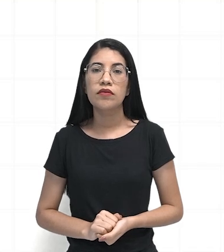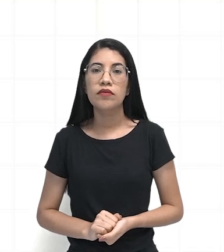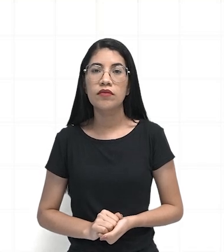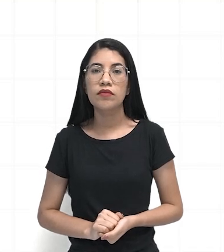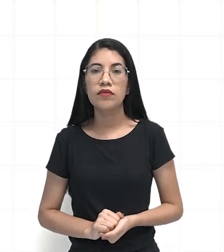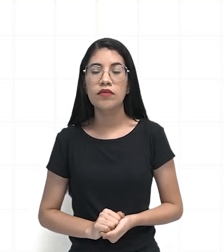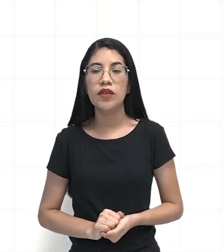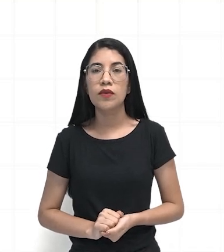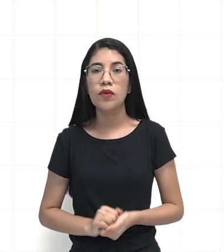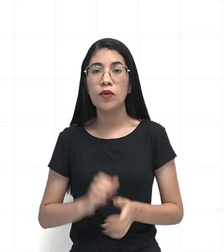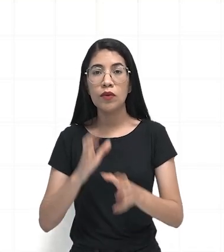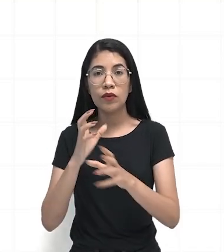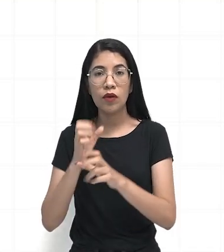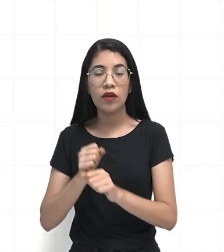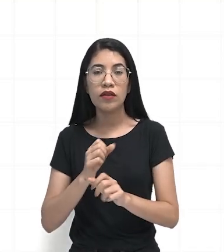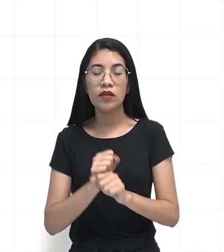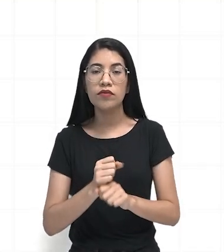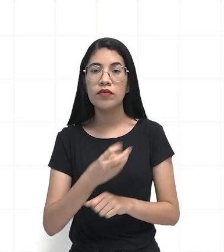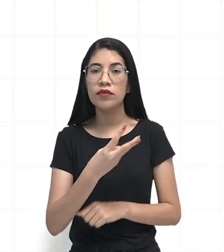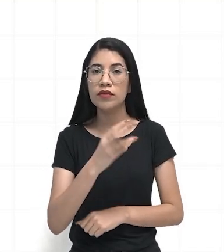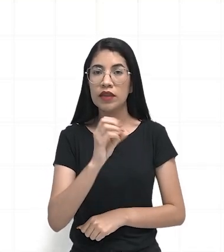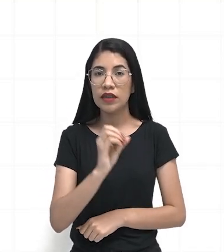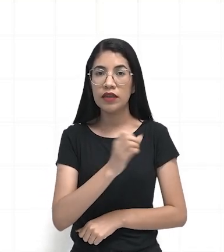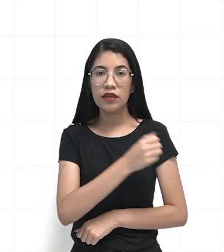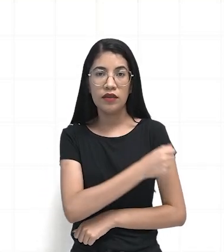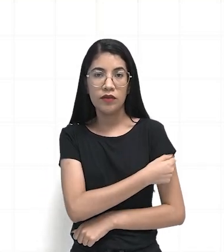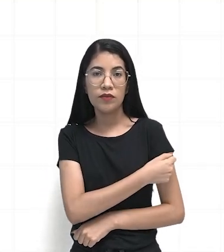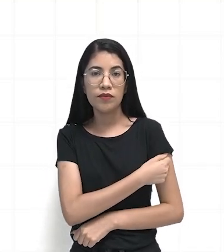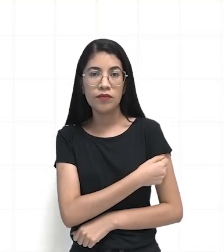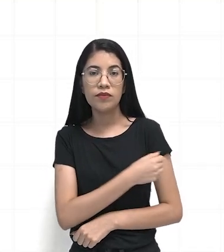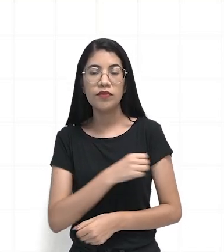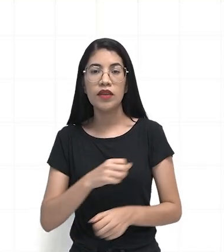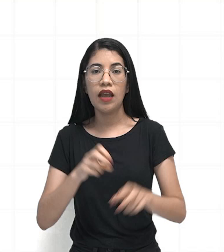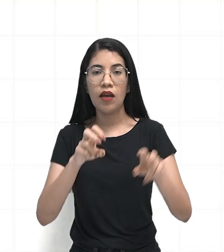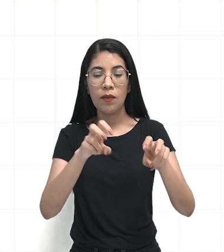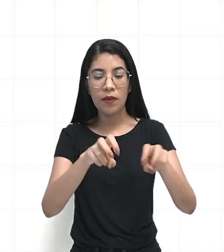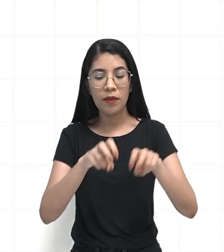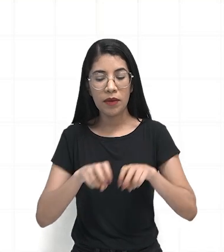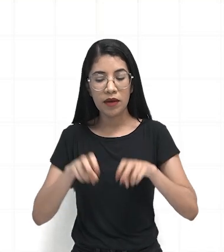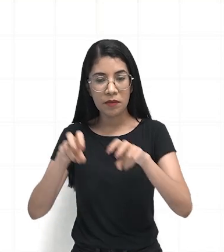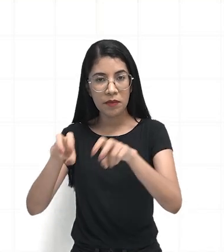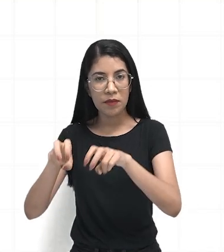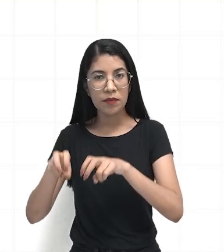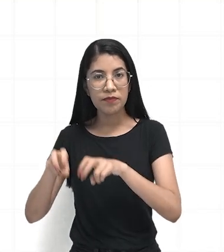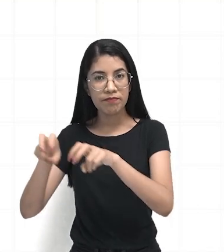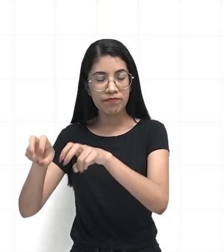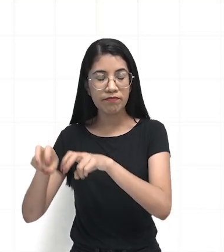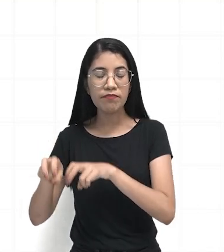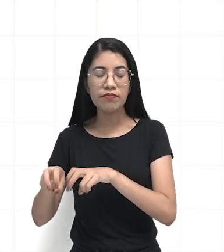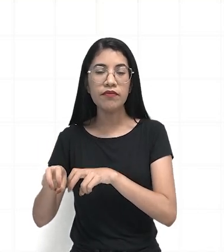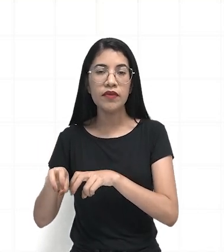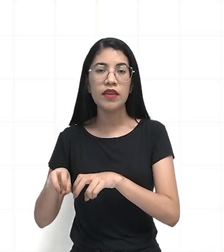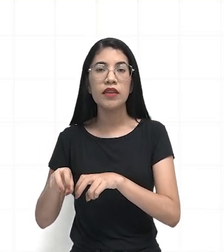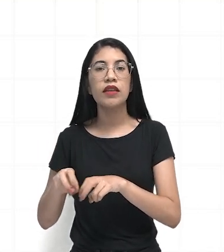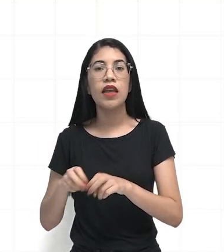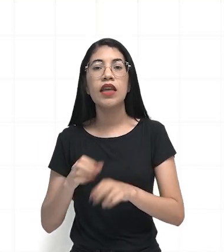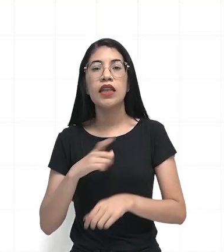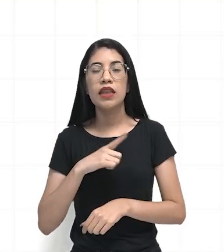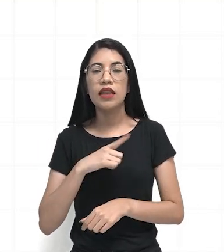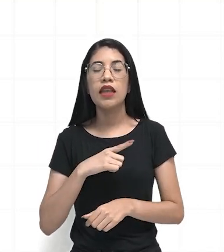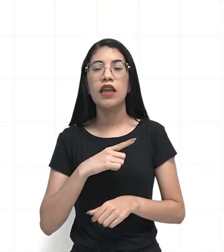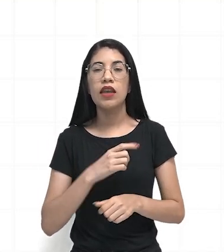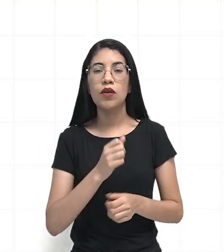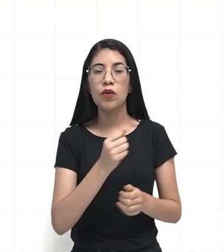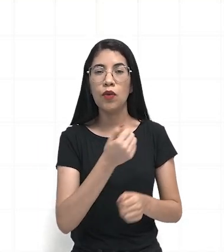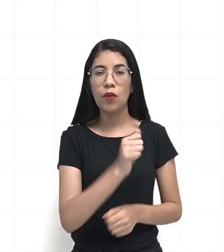espaço amostral, 30 alunos. Estão dispostos em fileiras, tá? E cada uma das fileiras é nomeada de